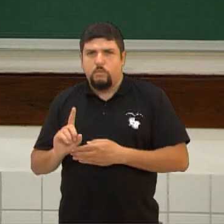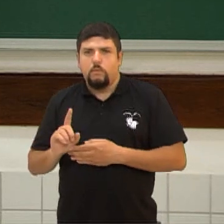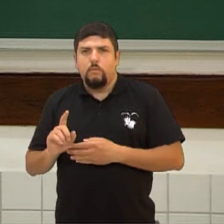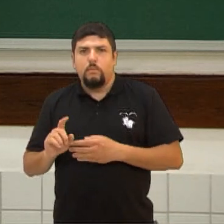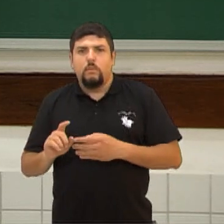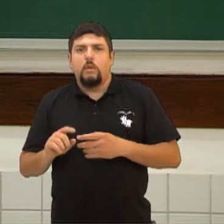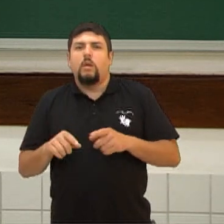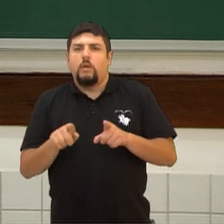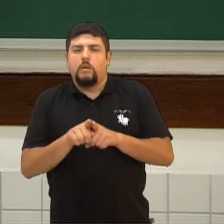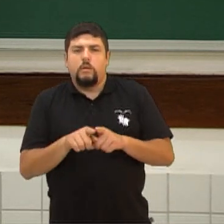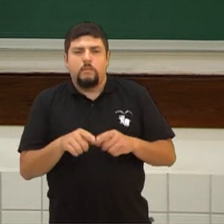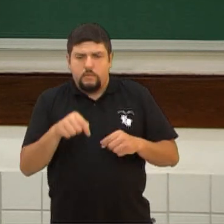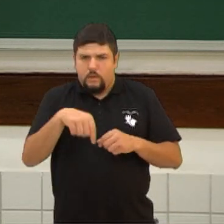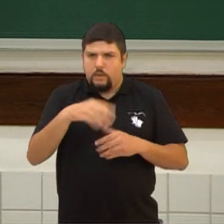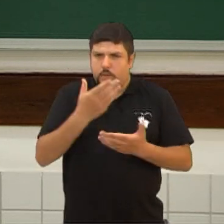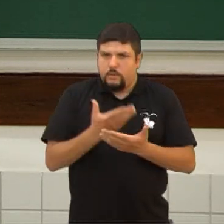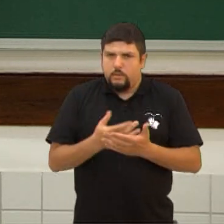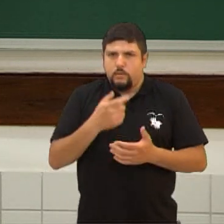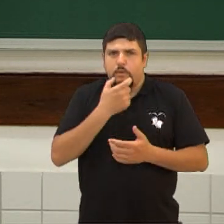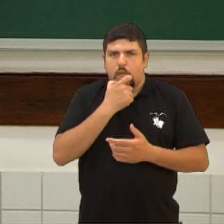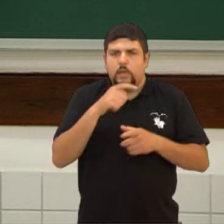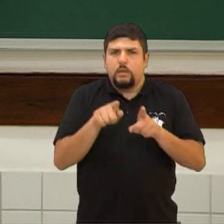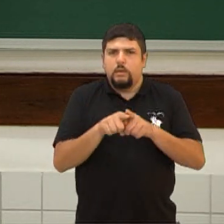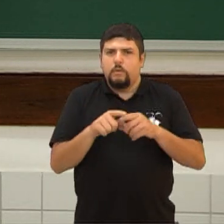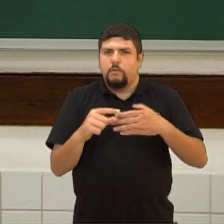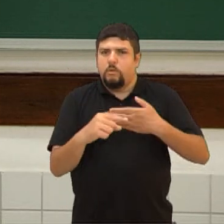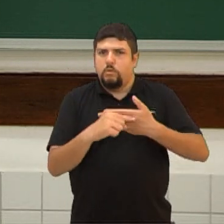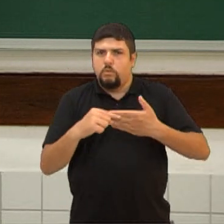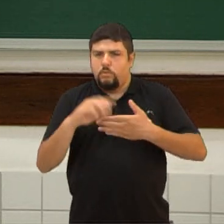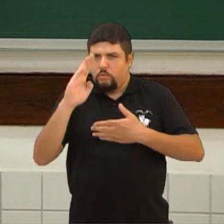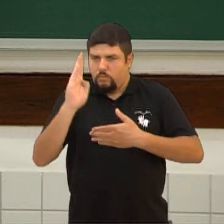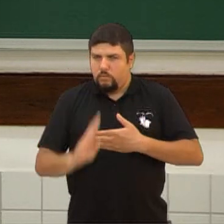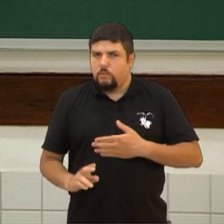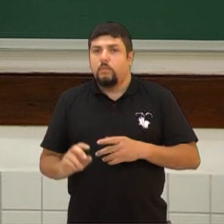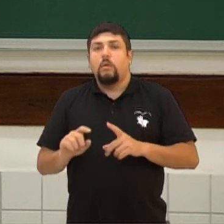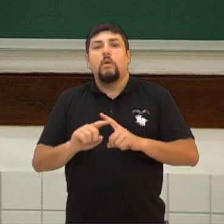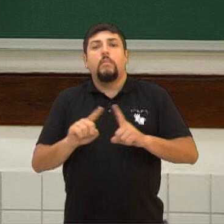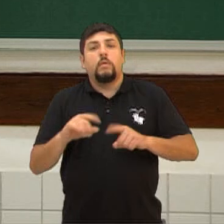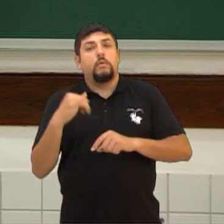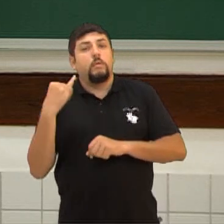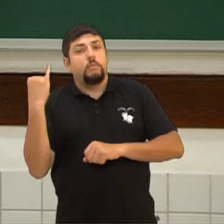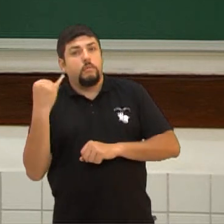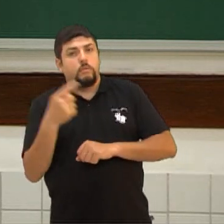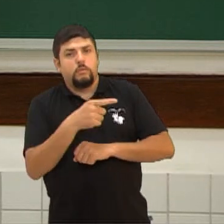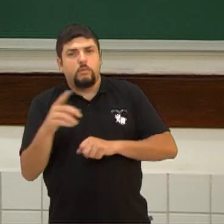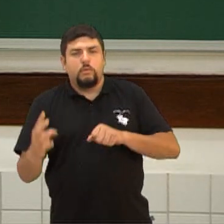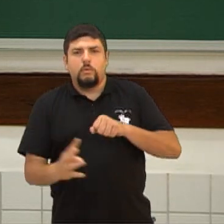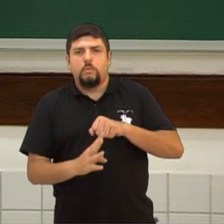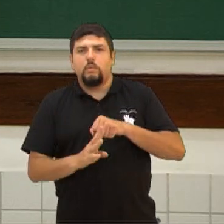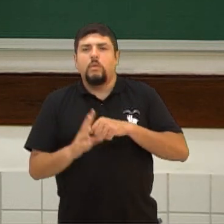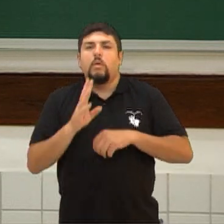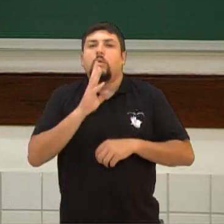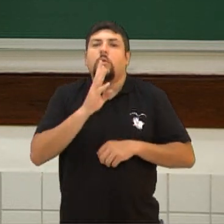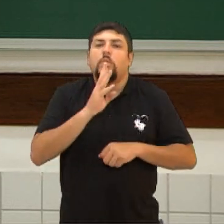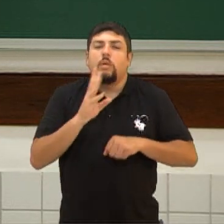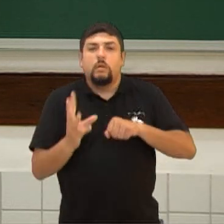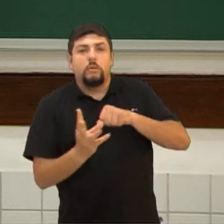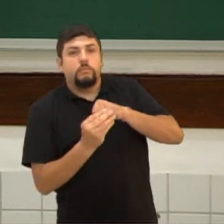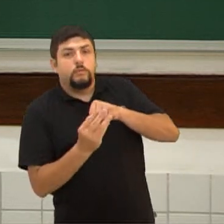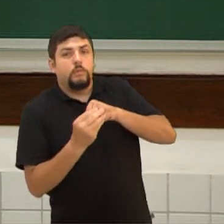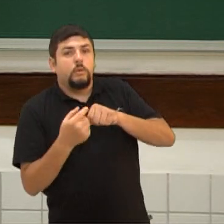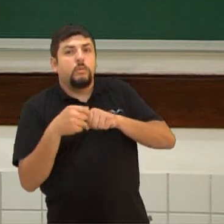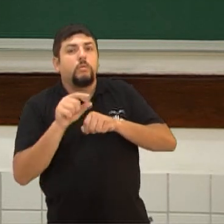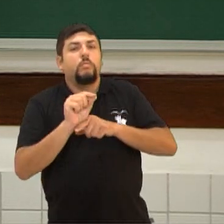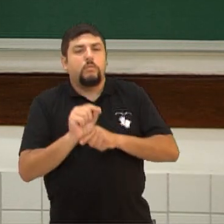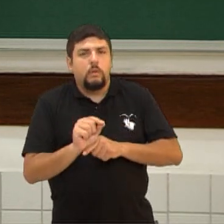vai falar de alguns autores brasileiros também. É importantíssimo você ter um pouco de conhecimento sobre, não só dos escritores brasileiros, mas